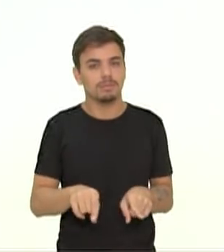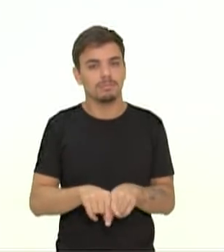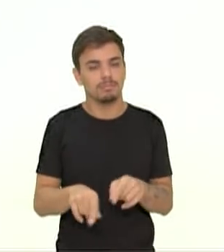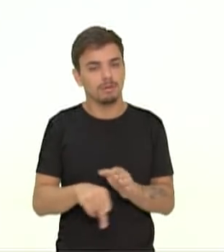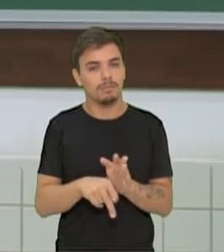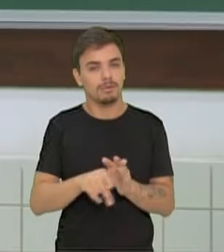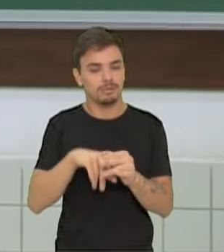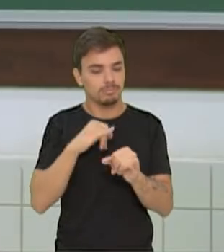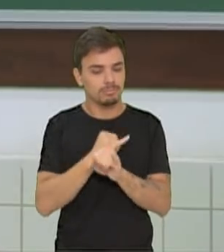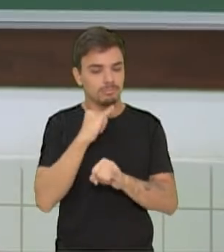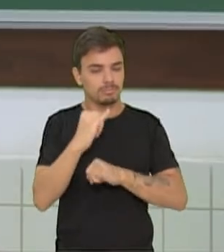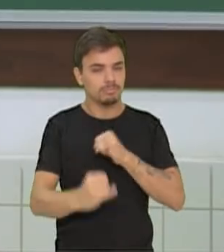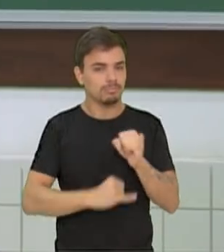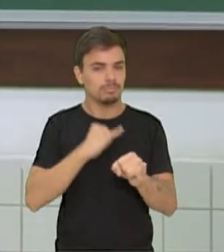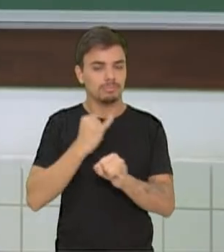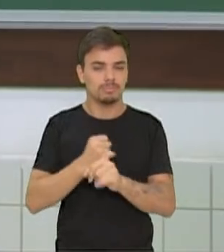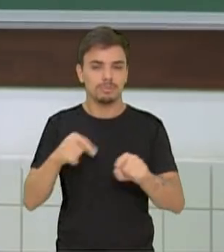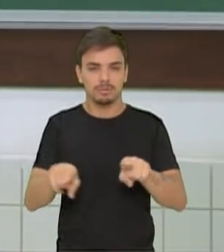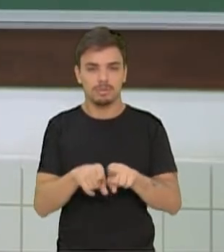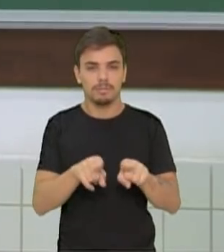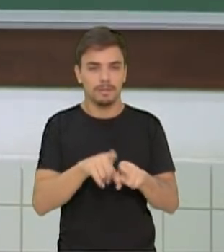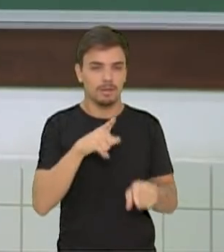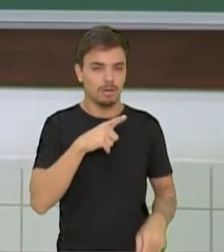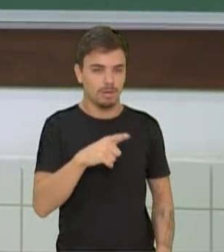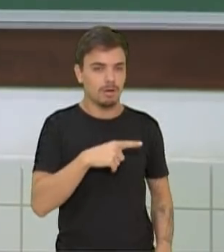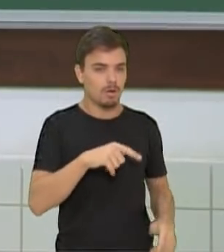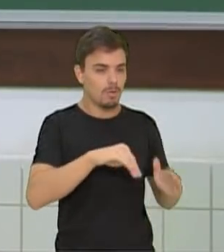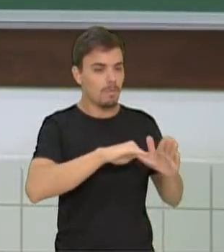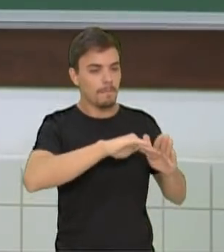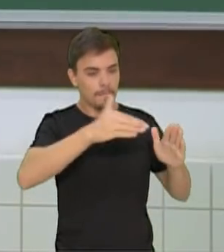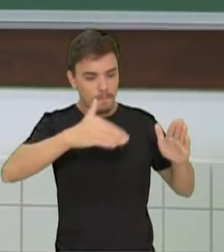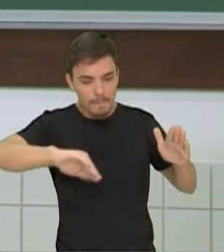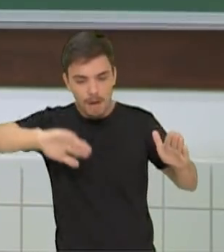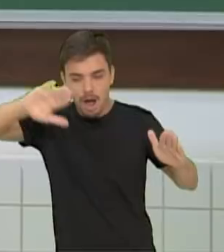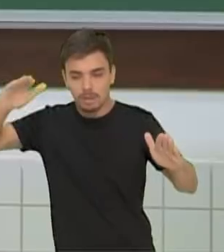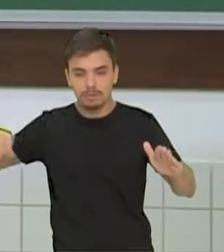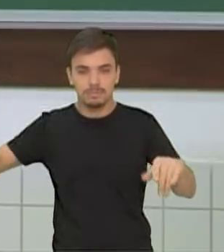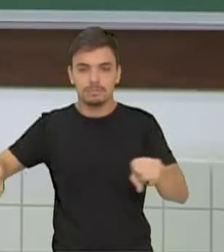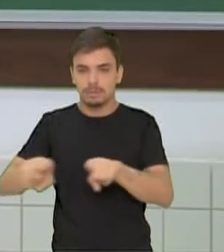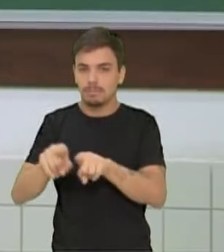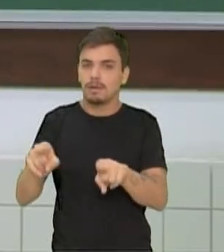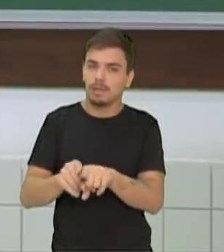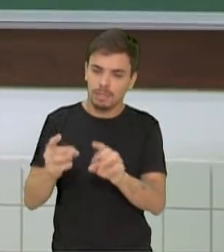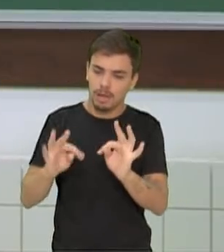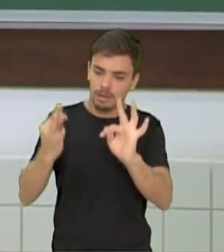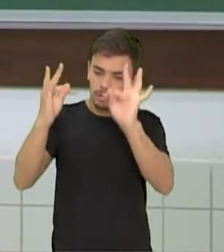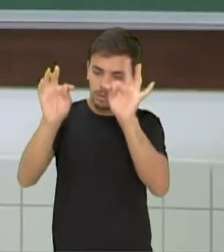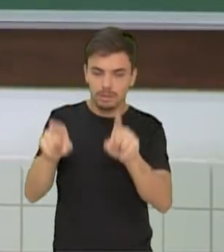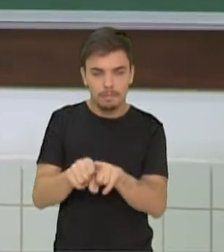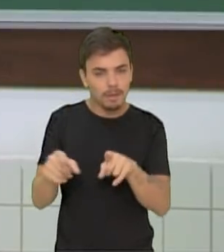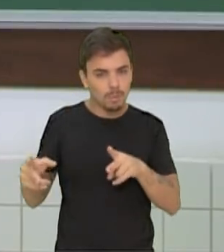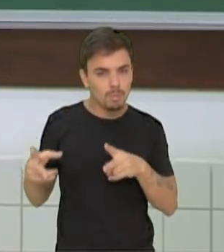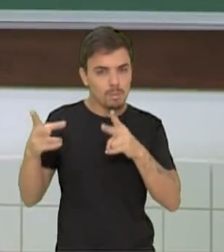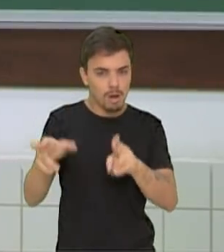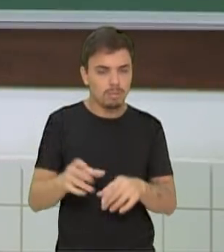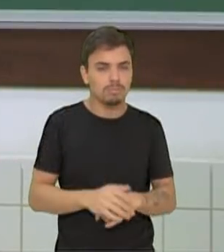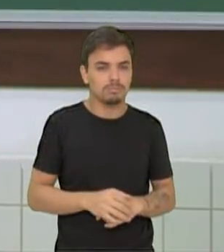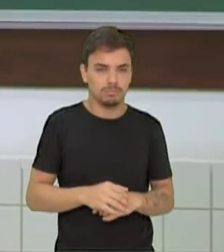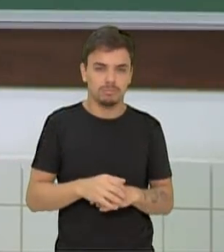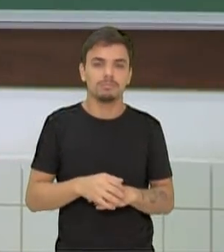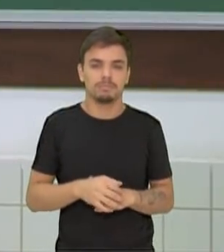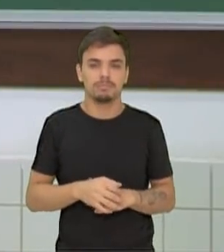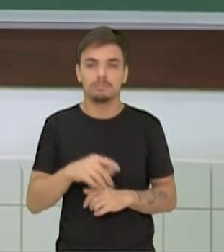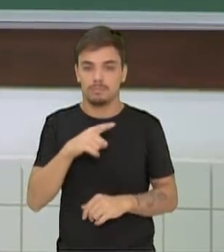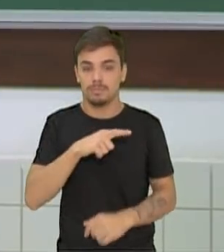de mídia. Então, assim como o mar, né, vem uma onda, daqui a pouco vem outra, a tecnologia também vem avançando assim. Vem